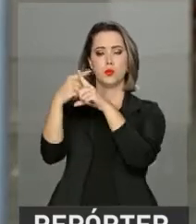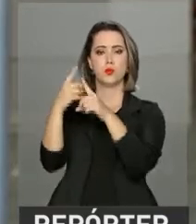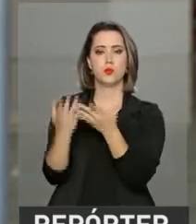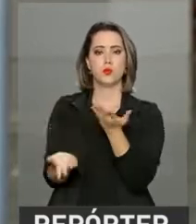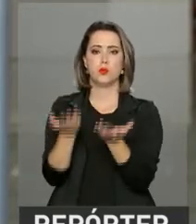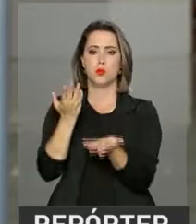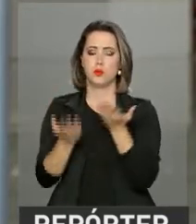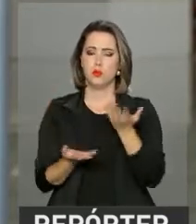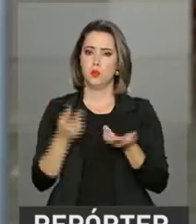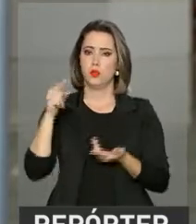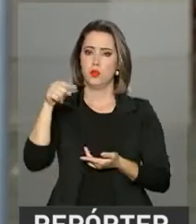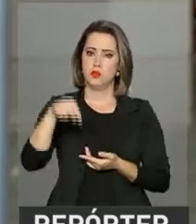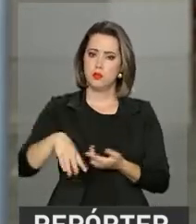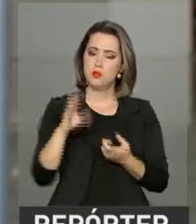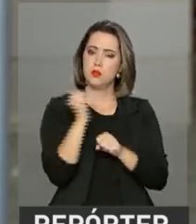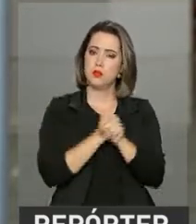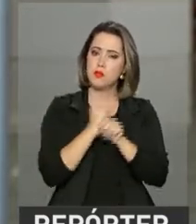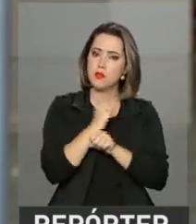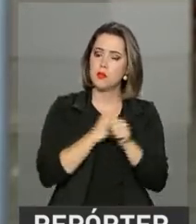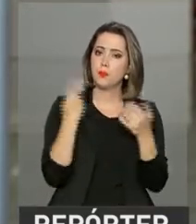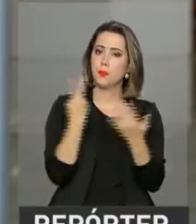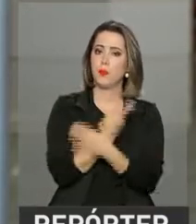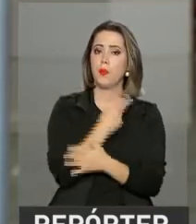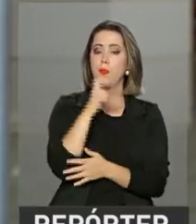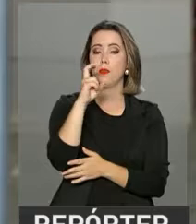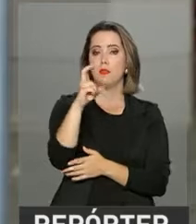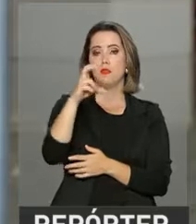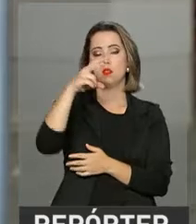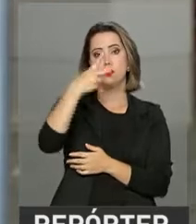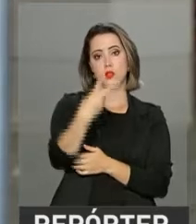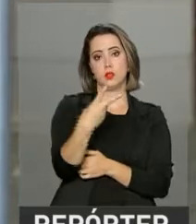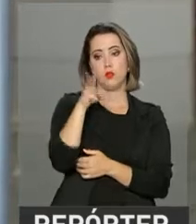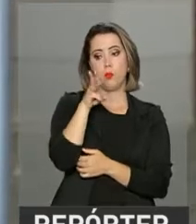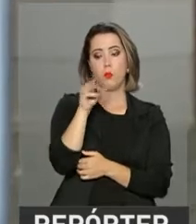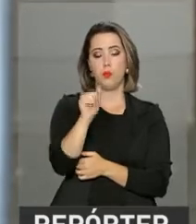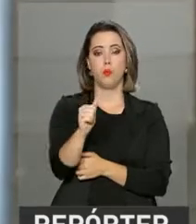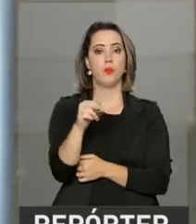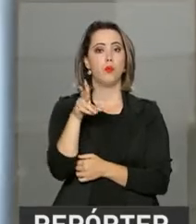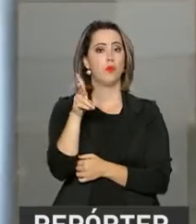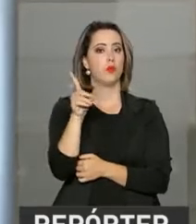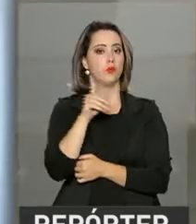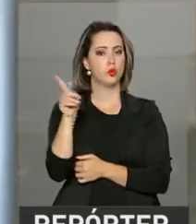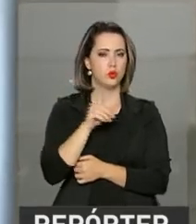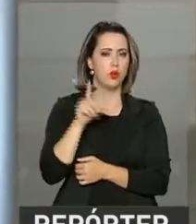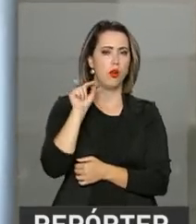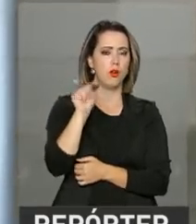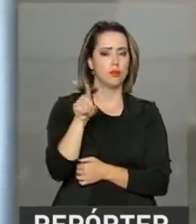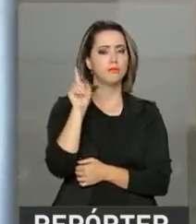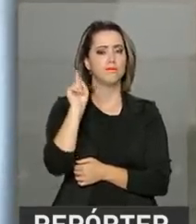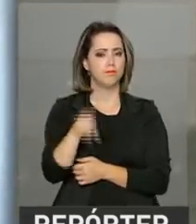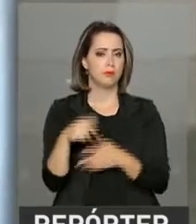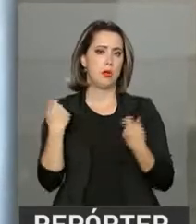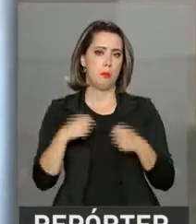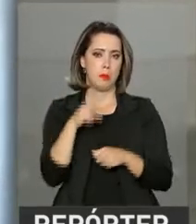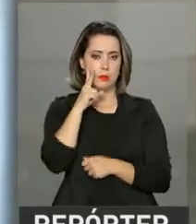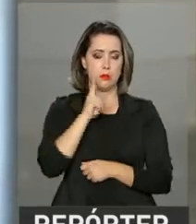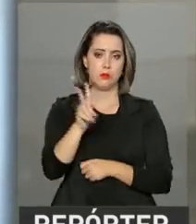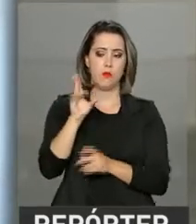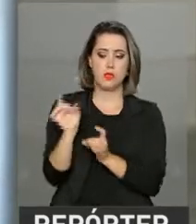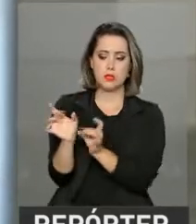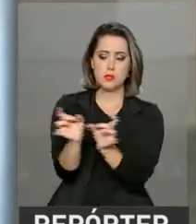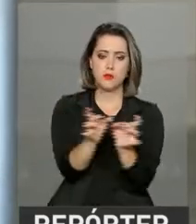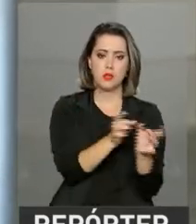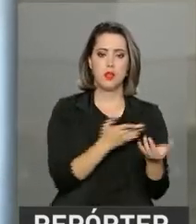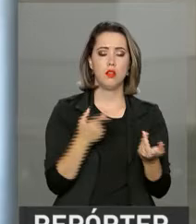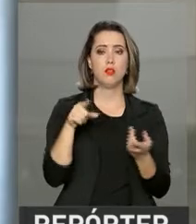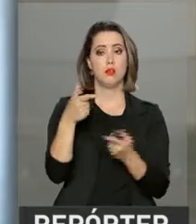brasileira em 2017 será de 52 bilhões de dólares. Isso considerando as vendas para o exterior